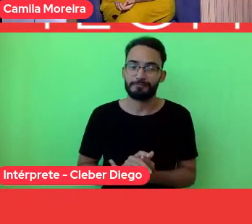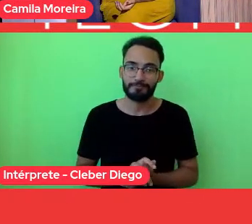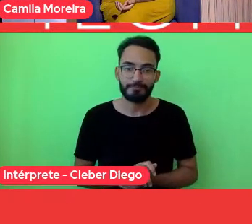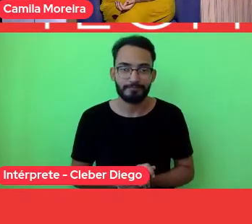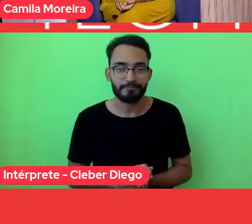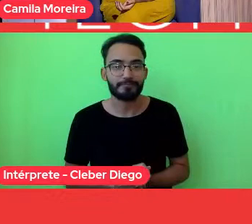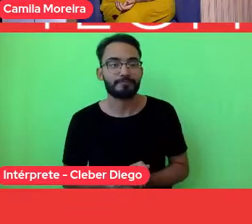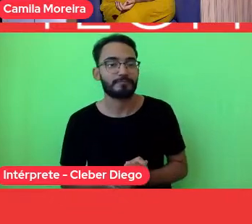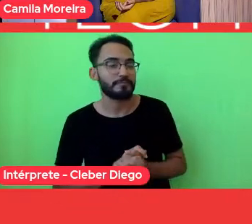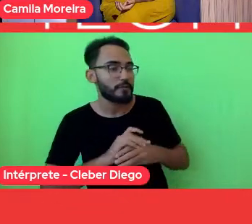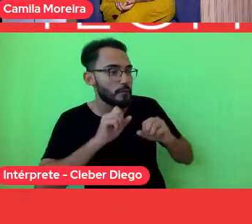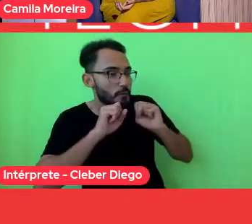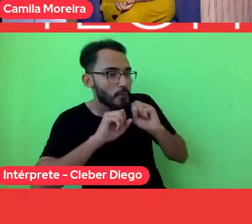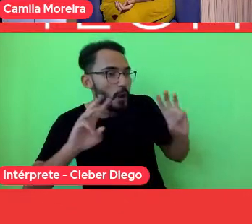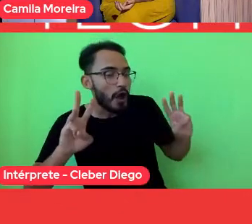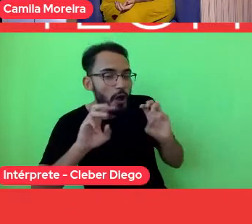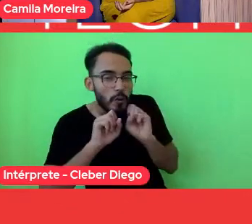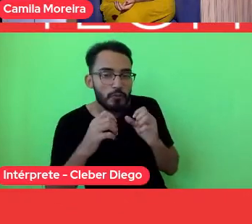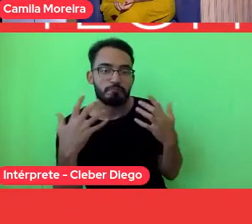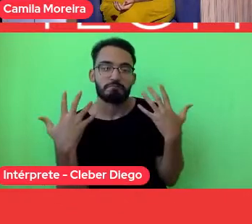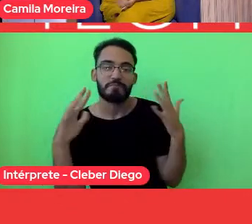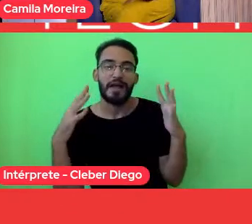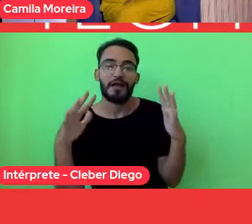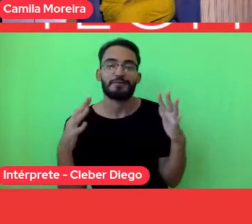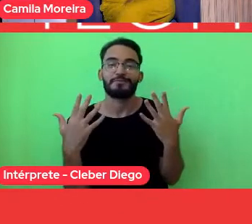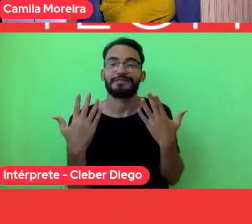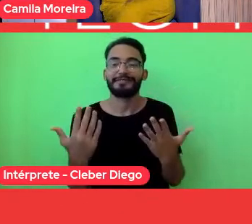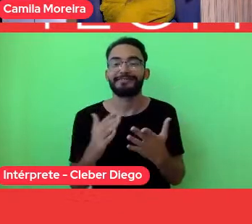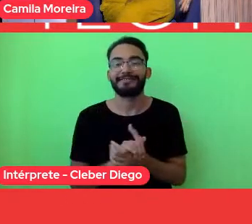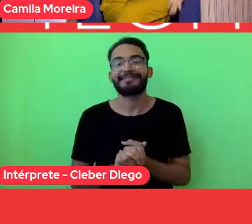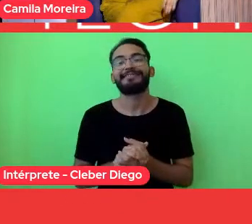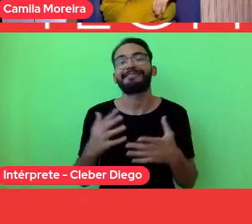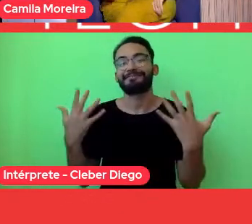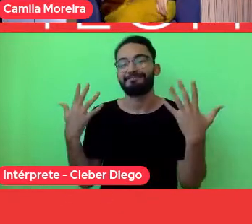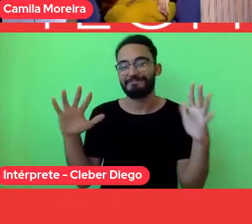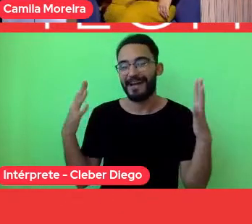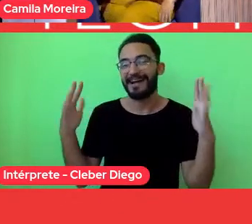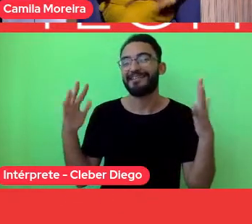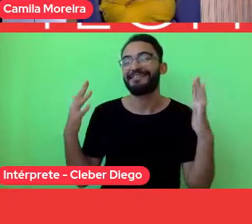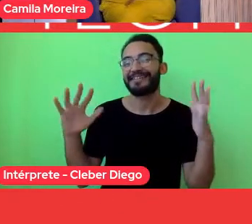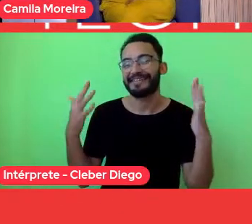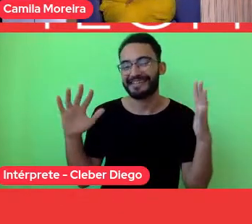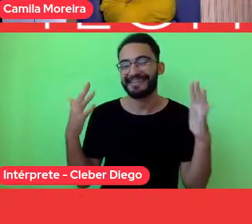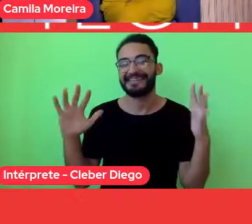Uau! Palmas. Sobe a palmas, produção.